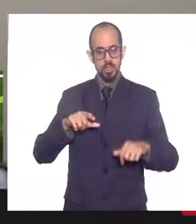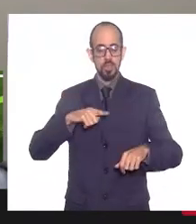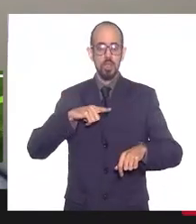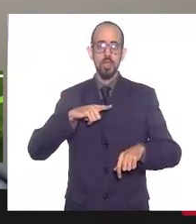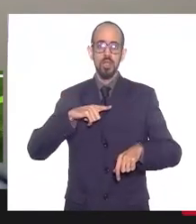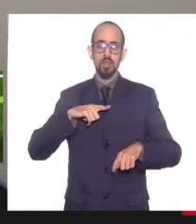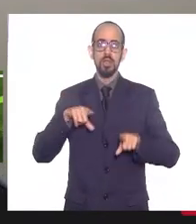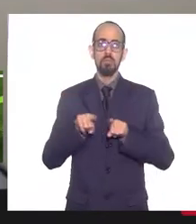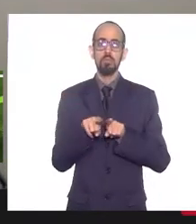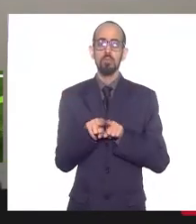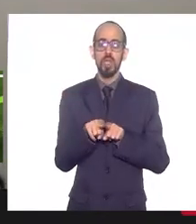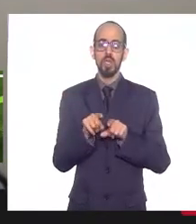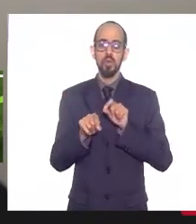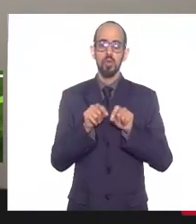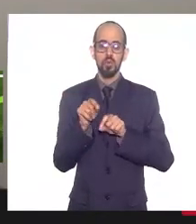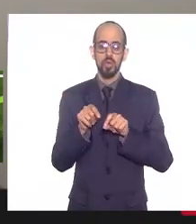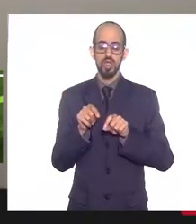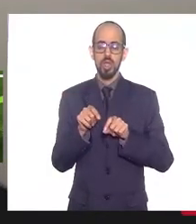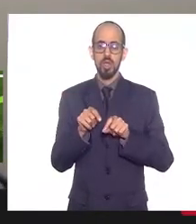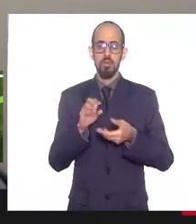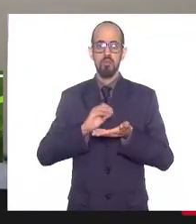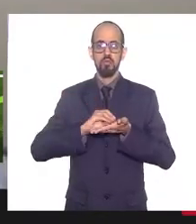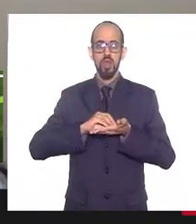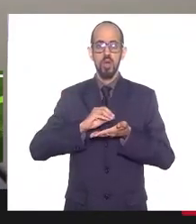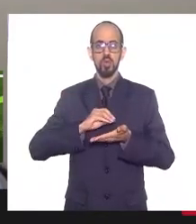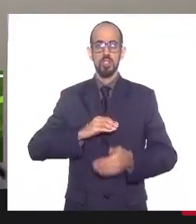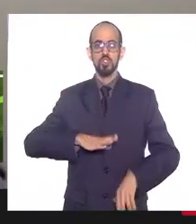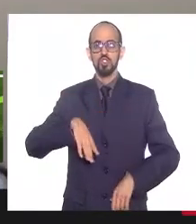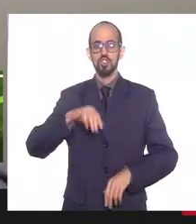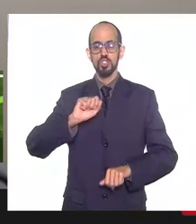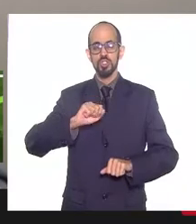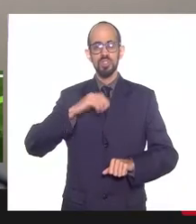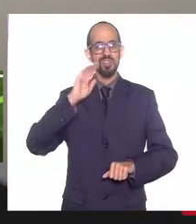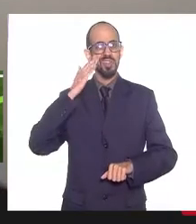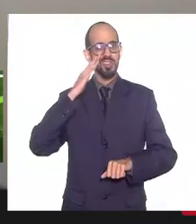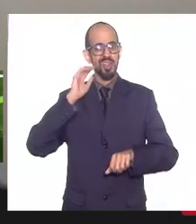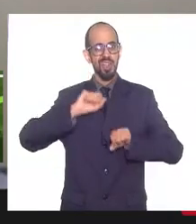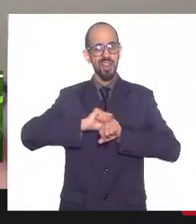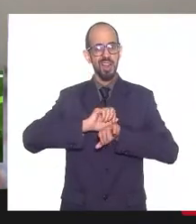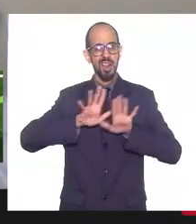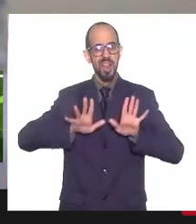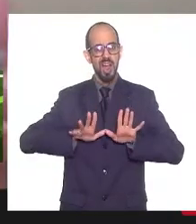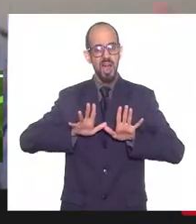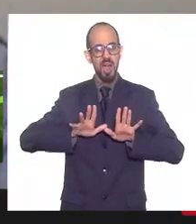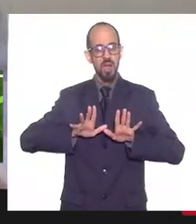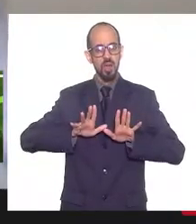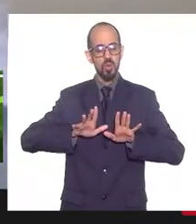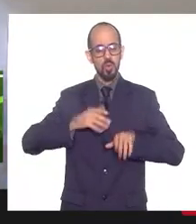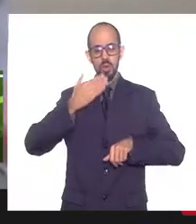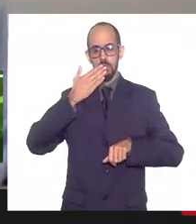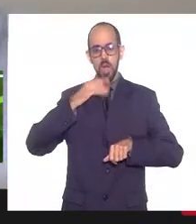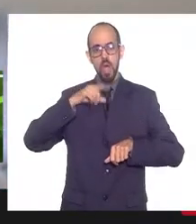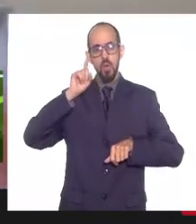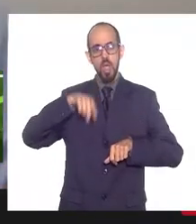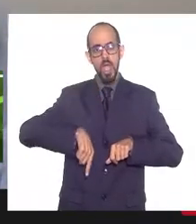também, Mônica, com um profundo desconhecimento justamente dessa hermenêutica e dessa exegese, que obviamente